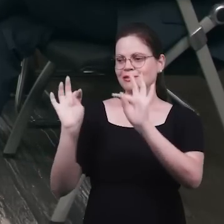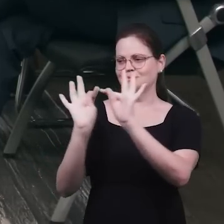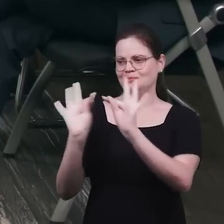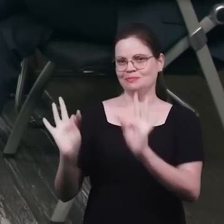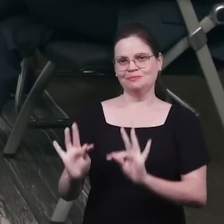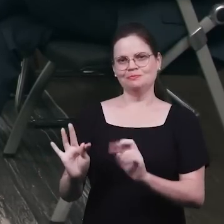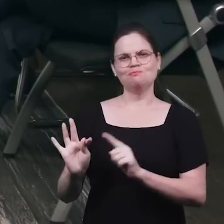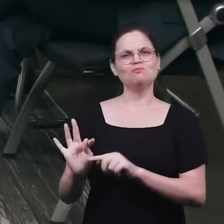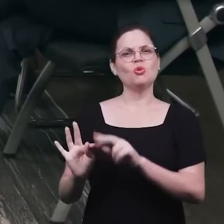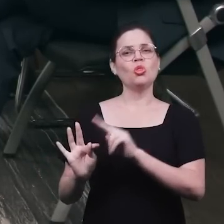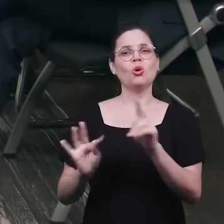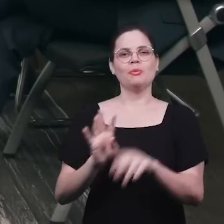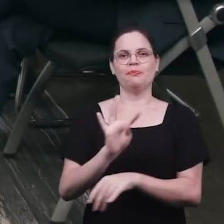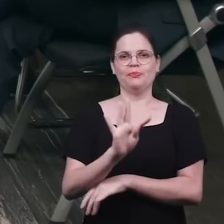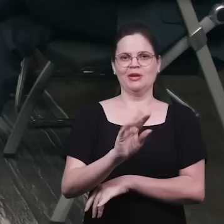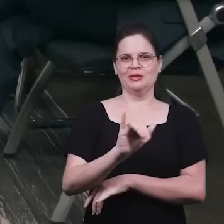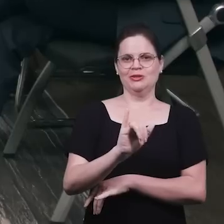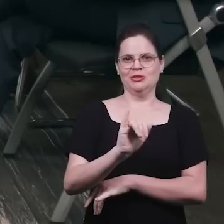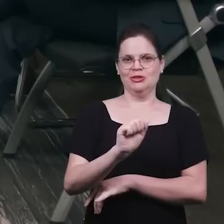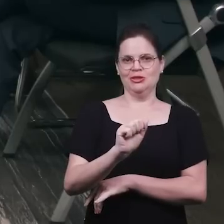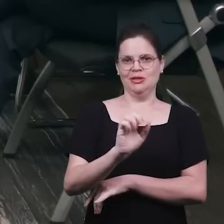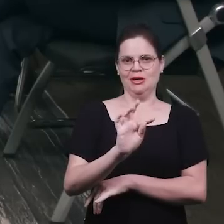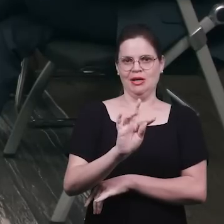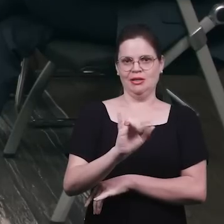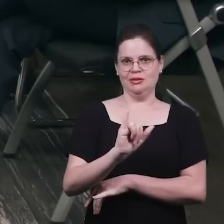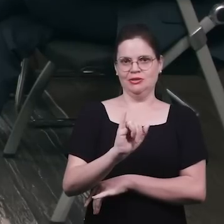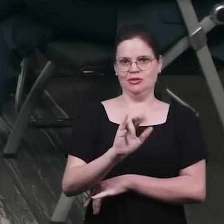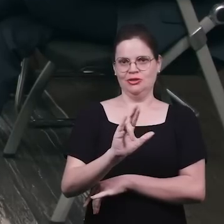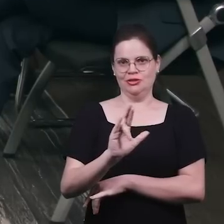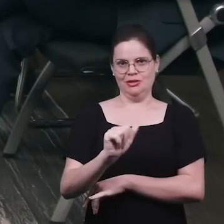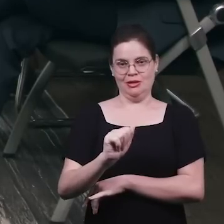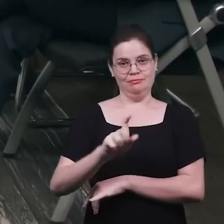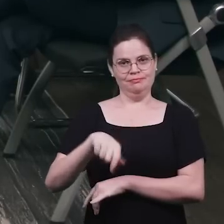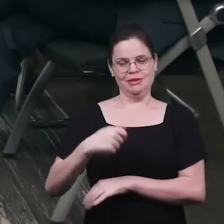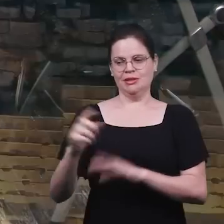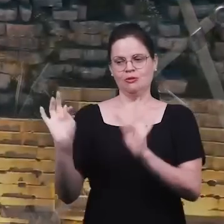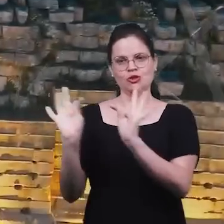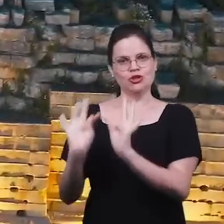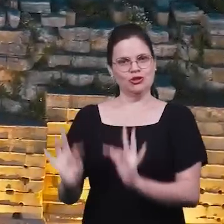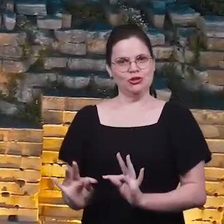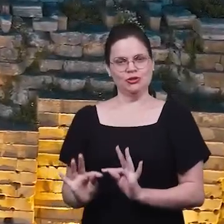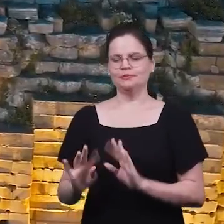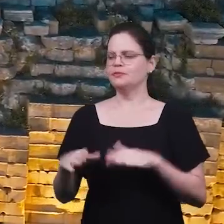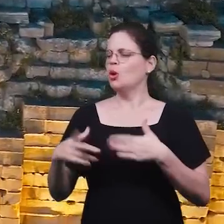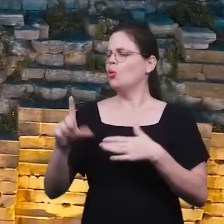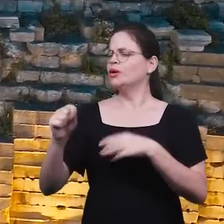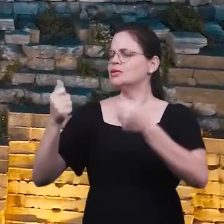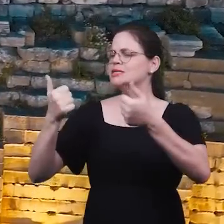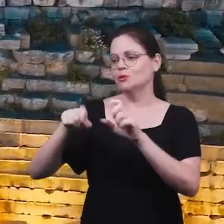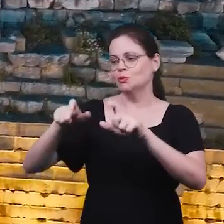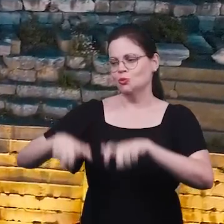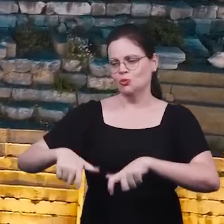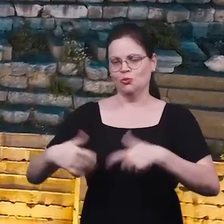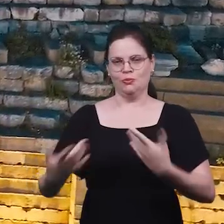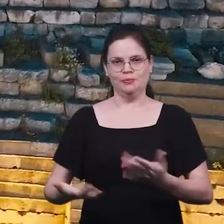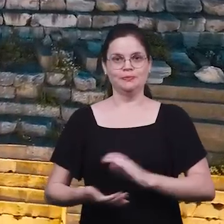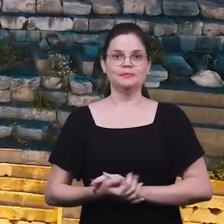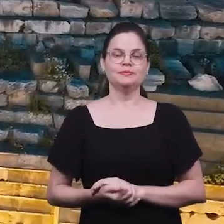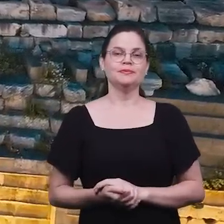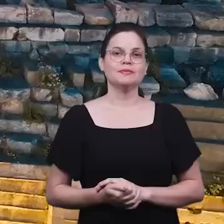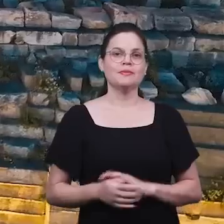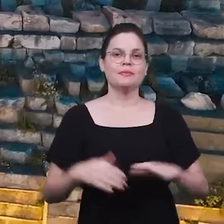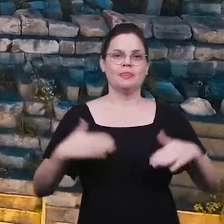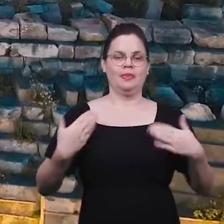de Tiatira. Qual é a visão geral que nós podemos passar para quem nos assiste sobre essa carta? Nós